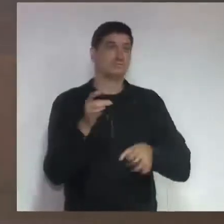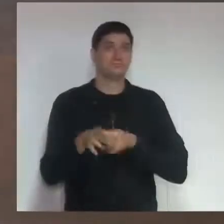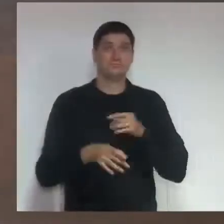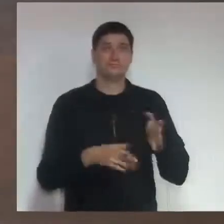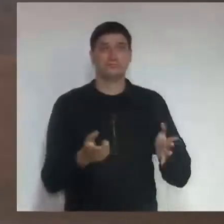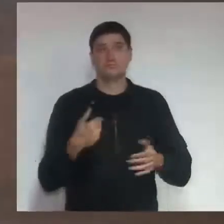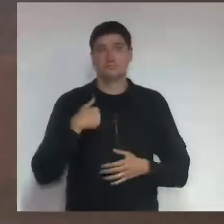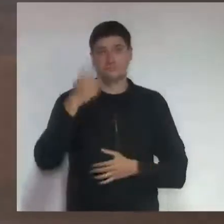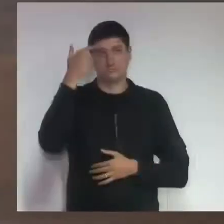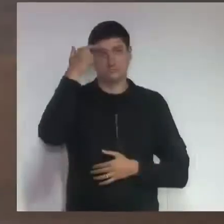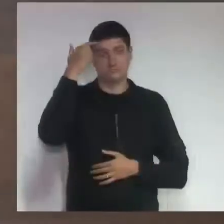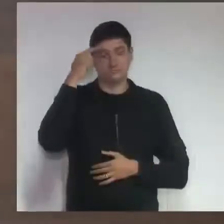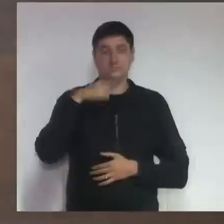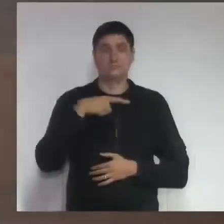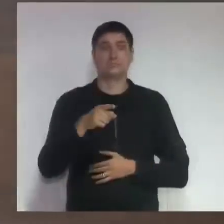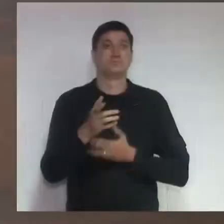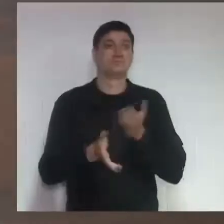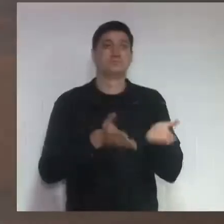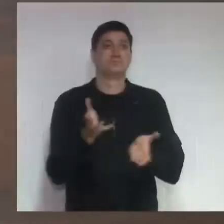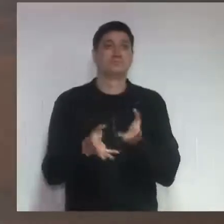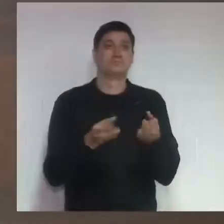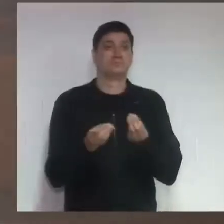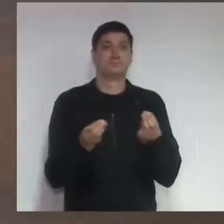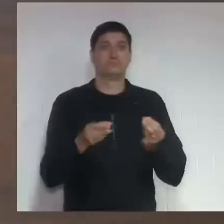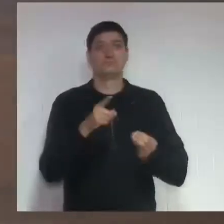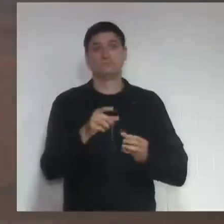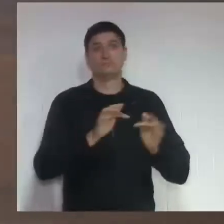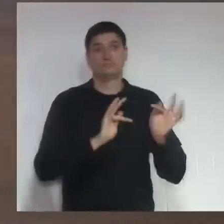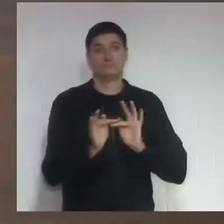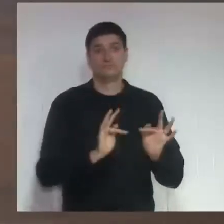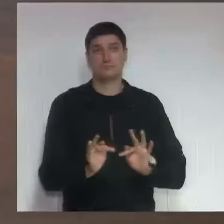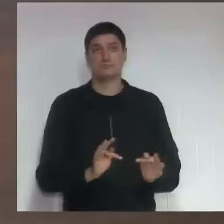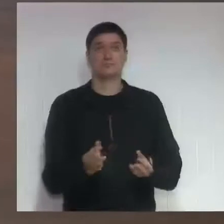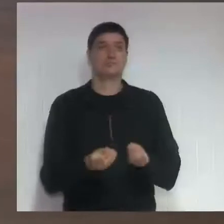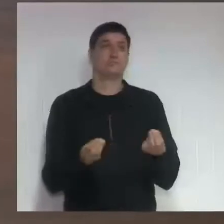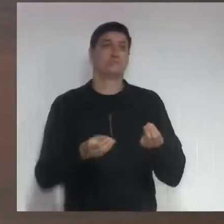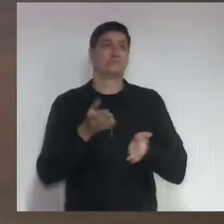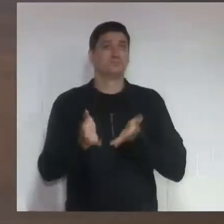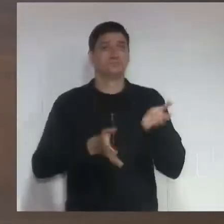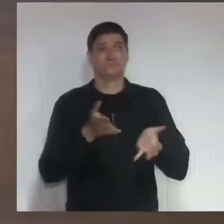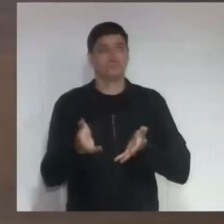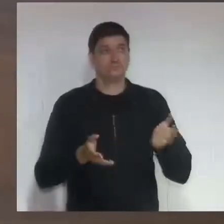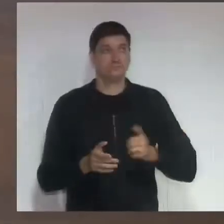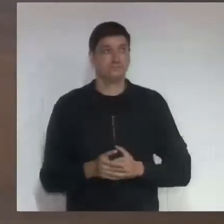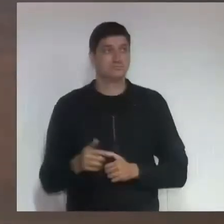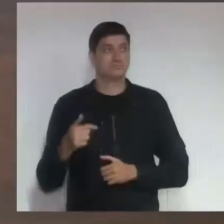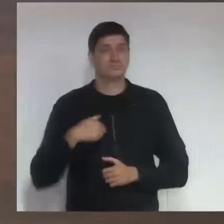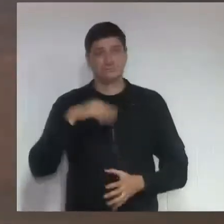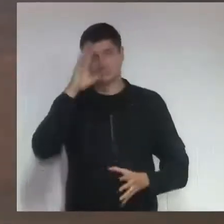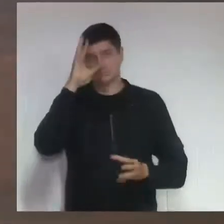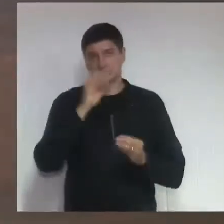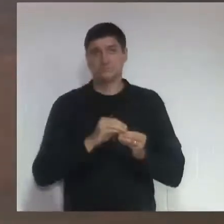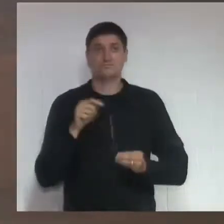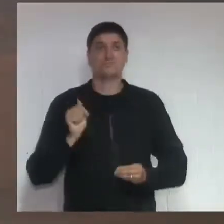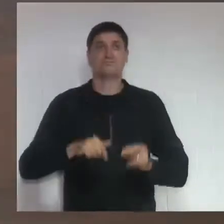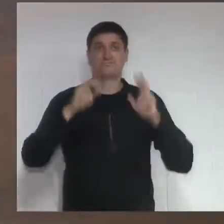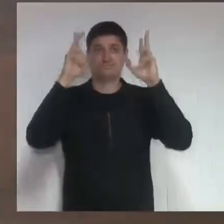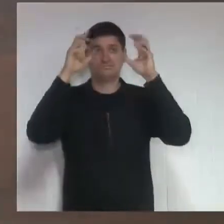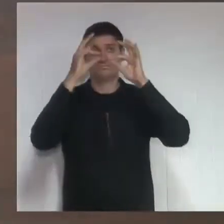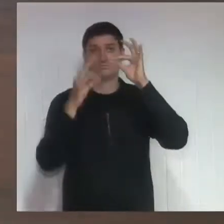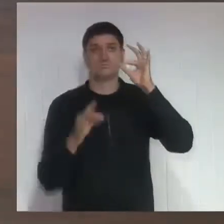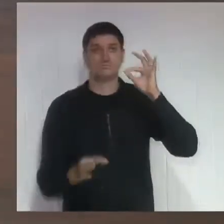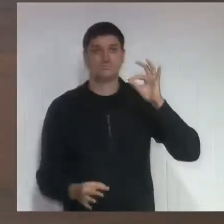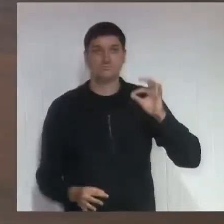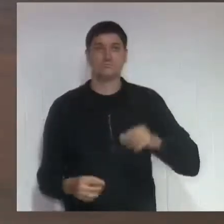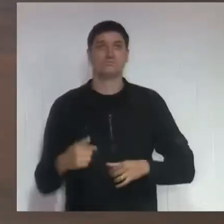vai tratar, como é que a gente vai trazer para a discussão da cidade? Para concluir, é um tema tão extenso, e